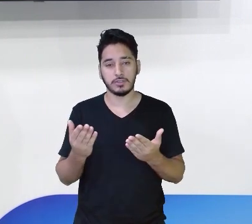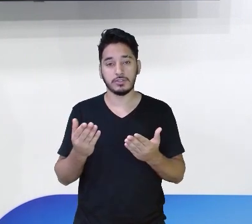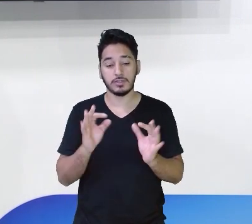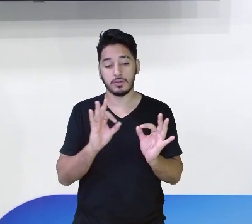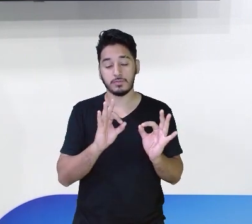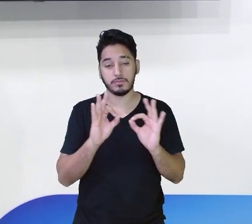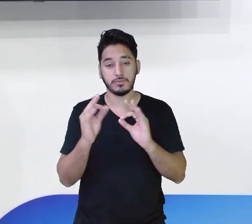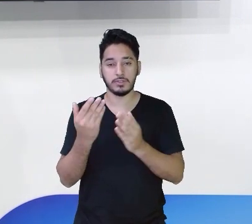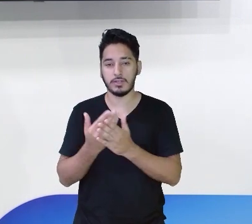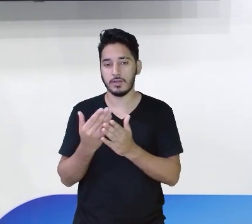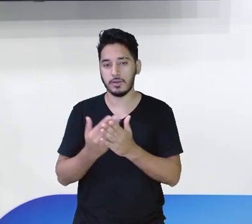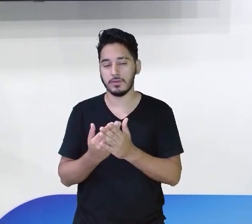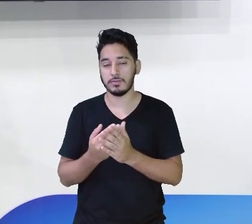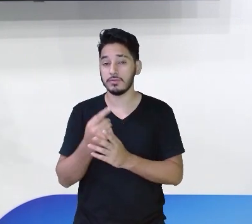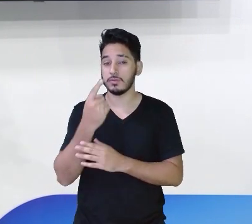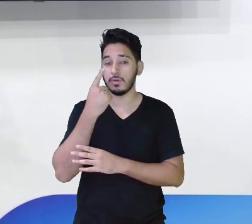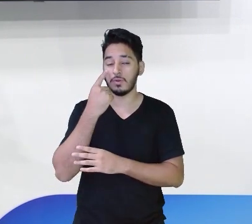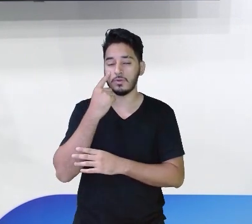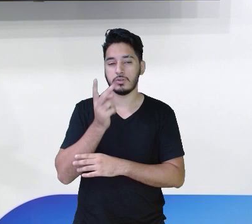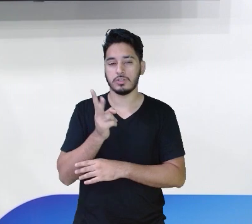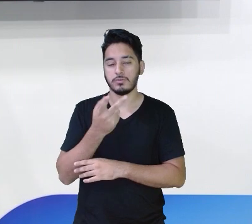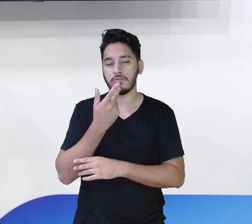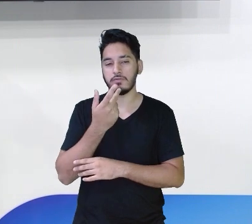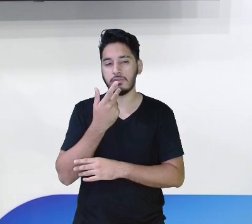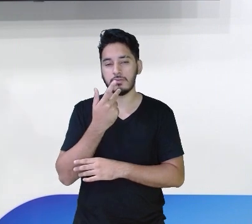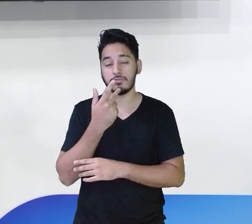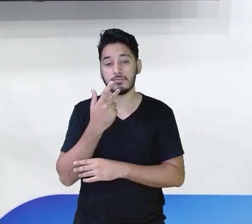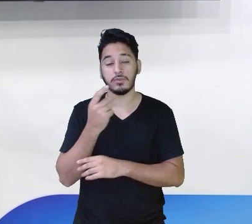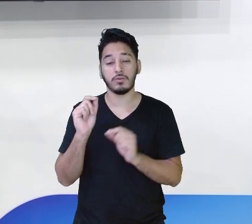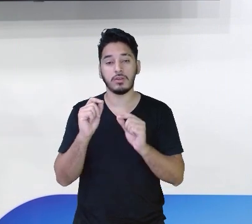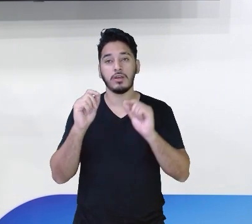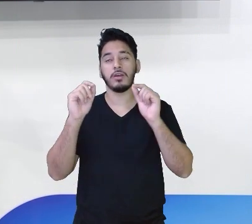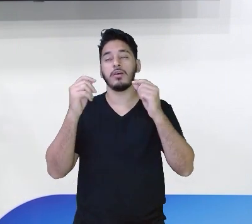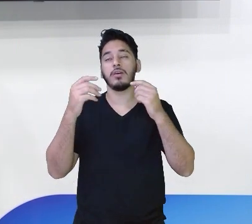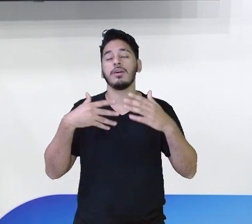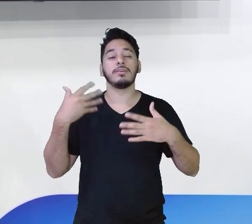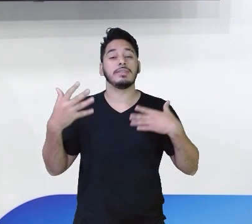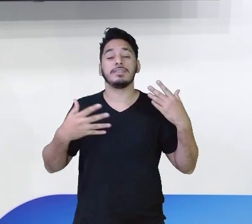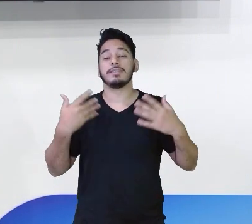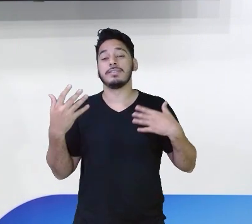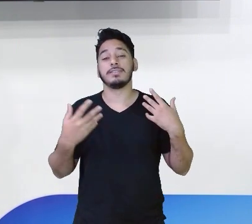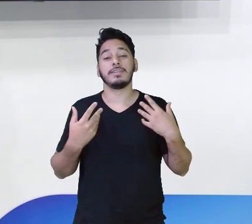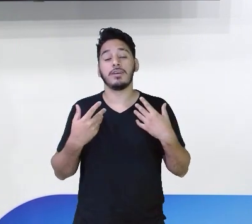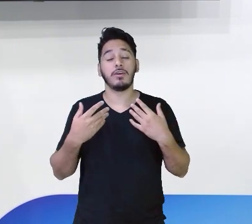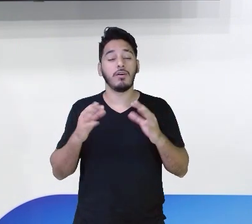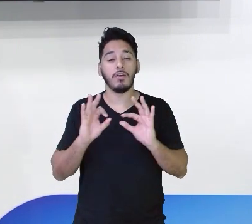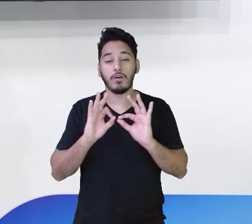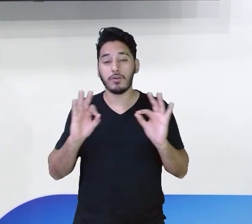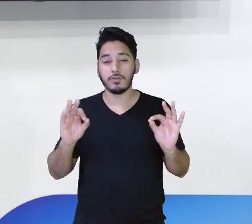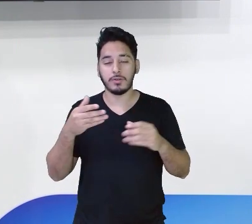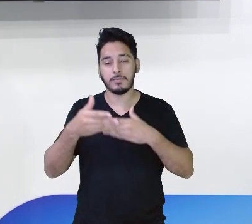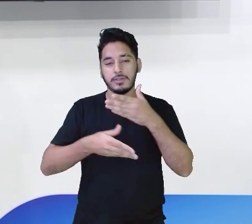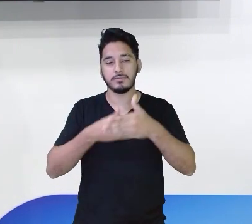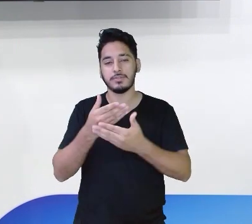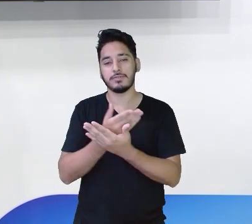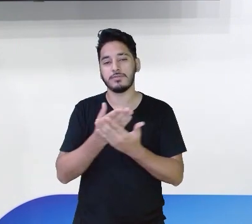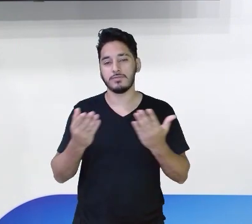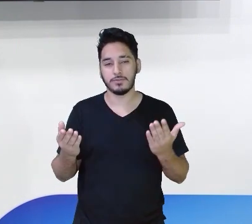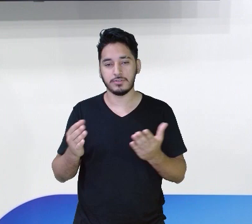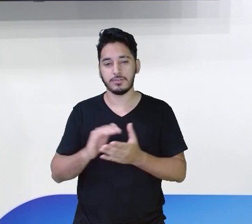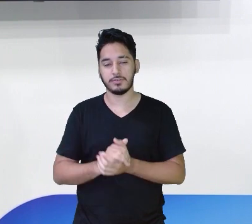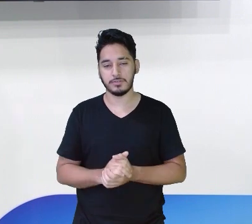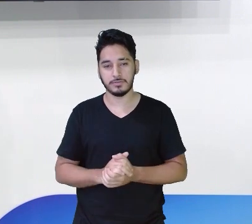aula. E olha, eu sempre costumo dizer, né? É uma alegria do tamanho do universo contar com a presença e a participação de